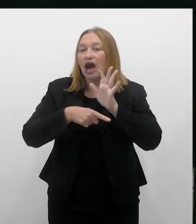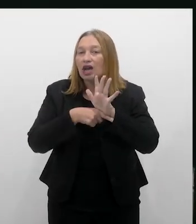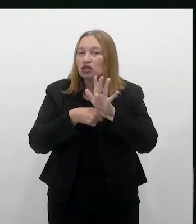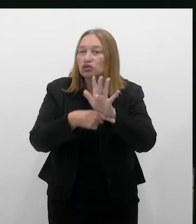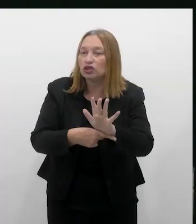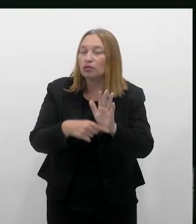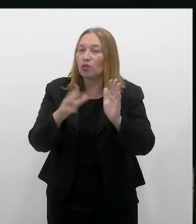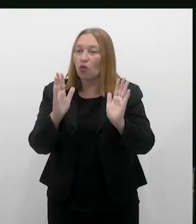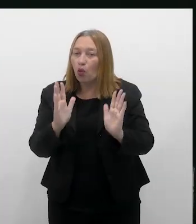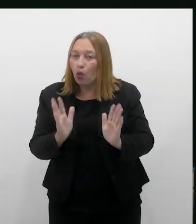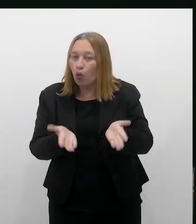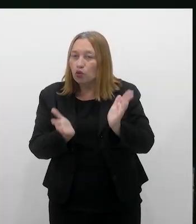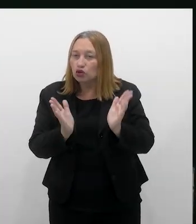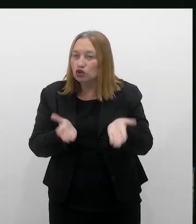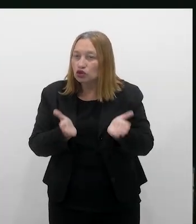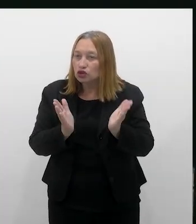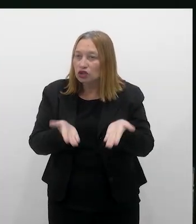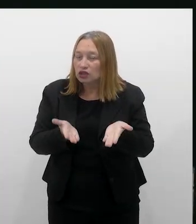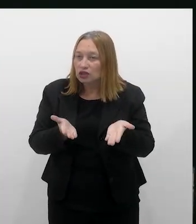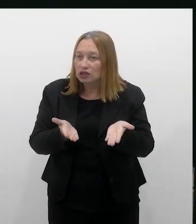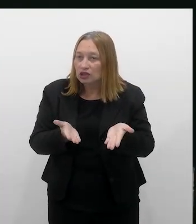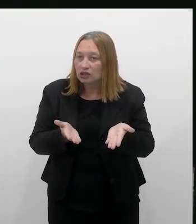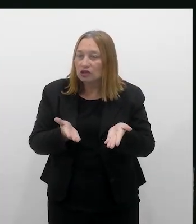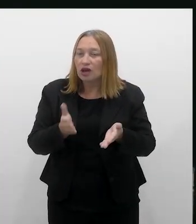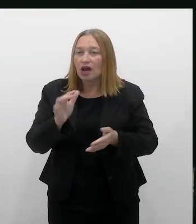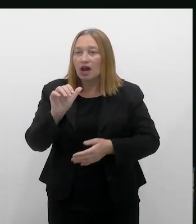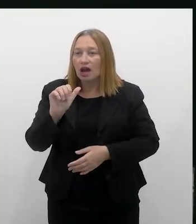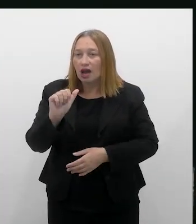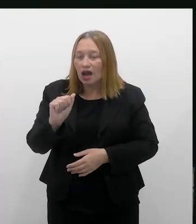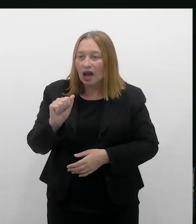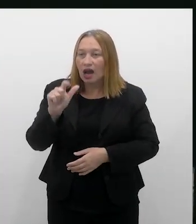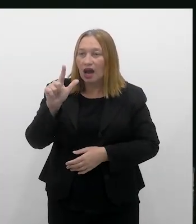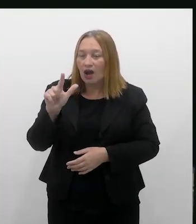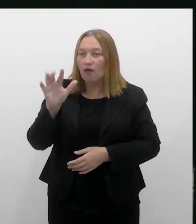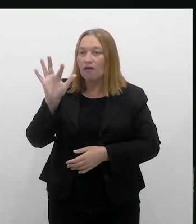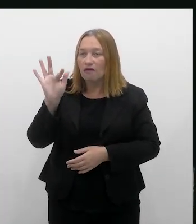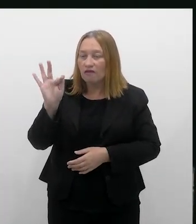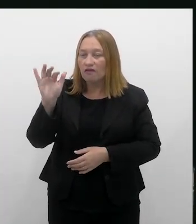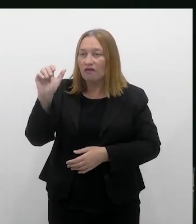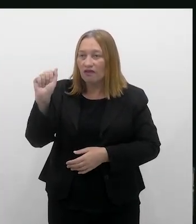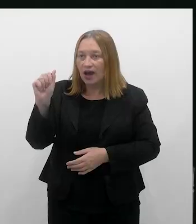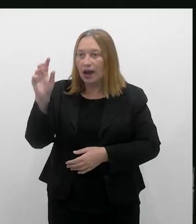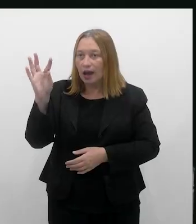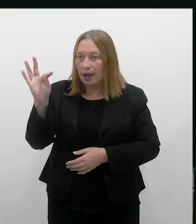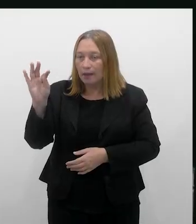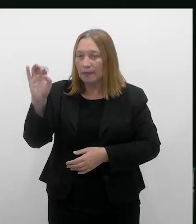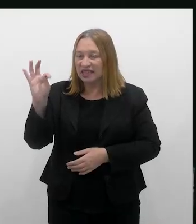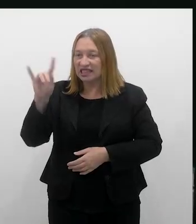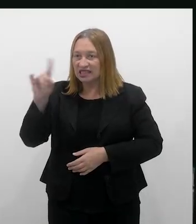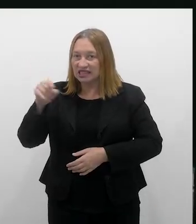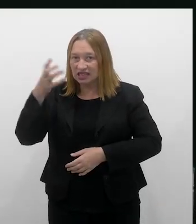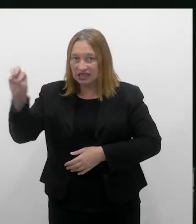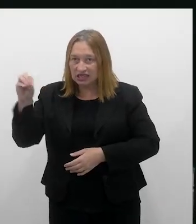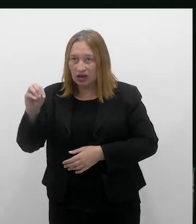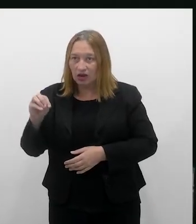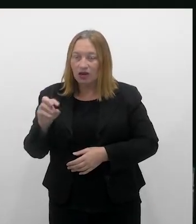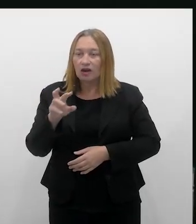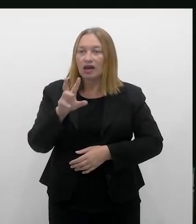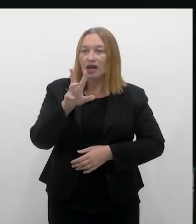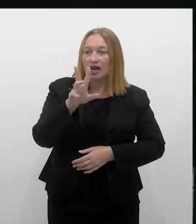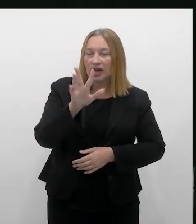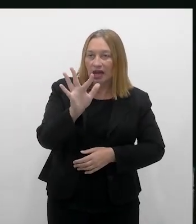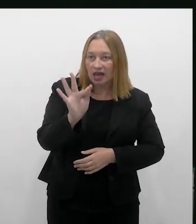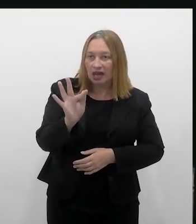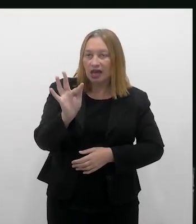municípios. Ajudamos hoje com a alfabetização RJ, fazemos a prova de avaliação